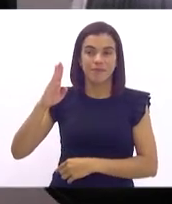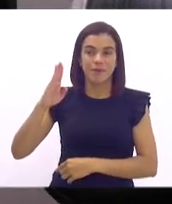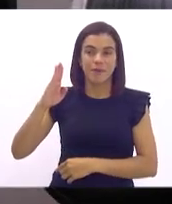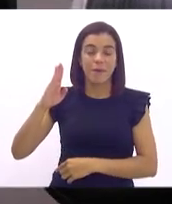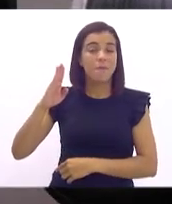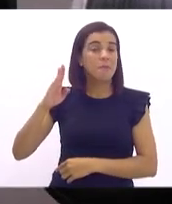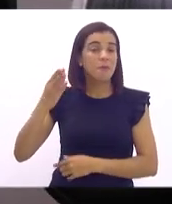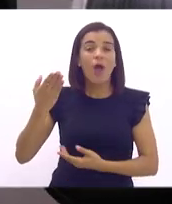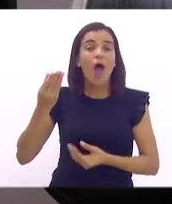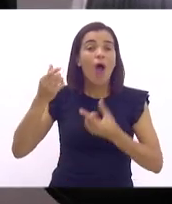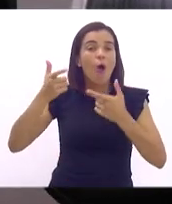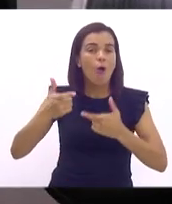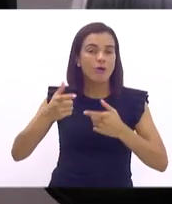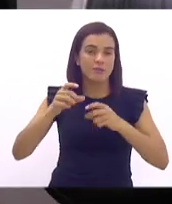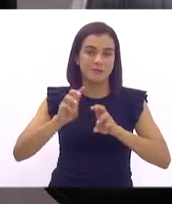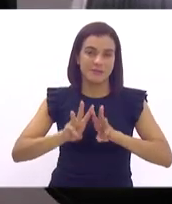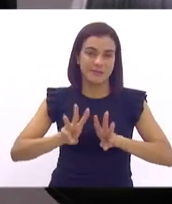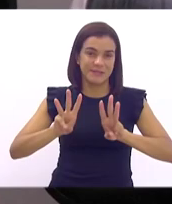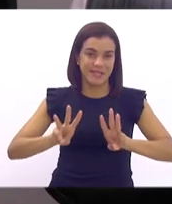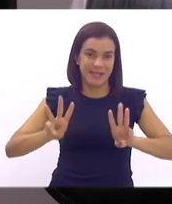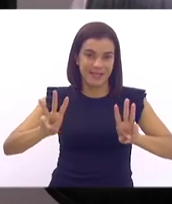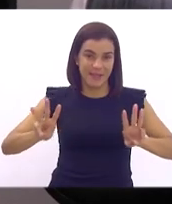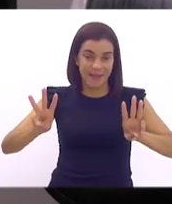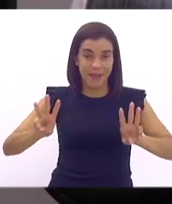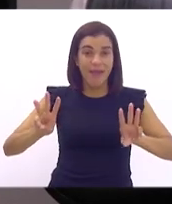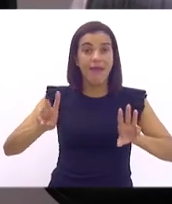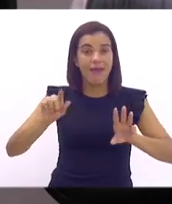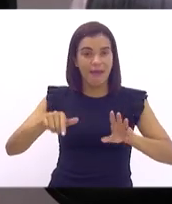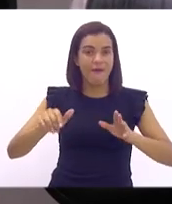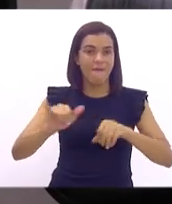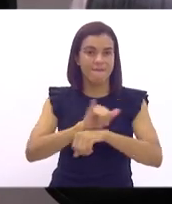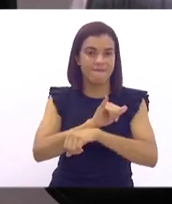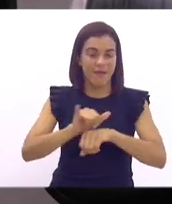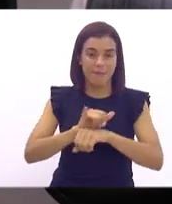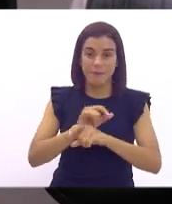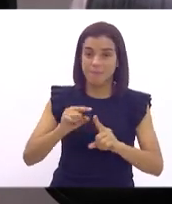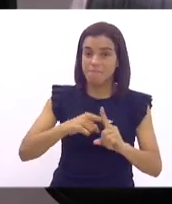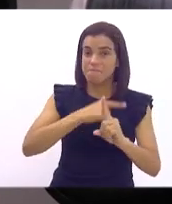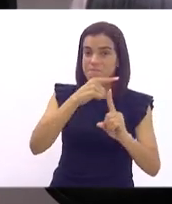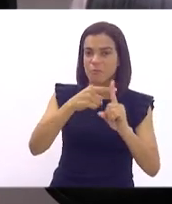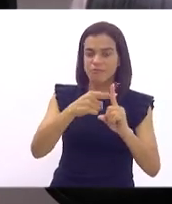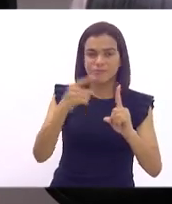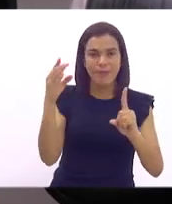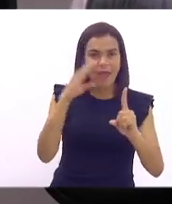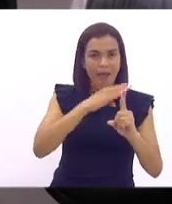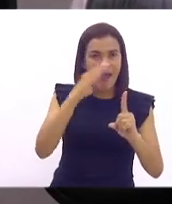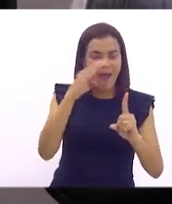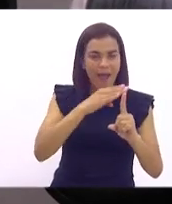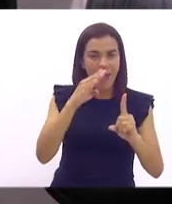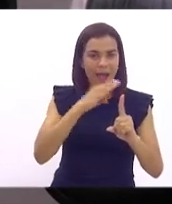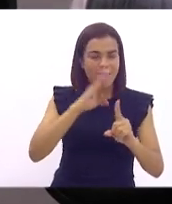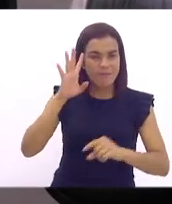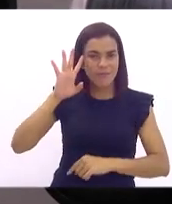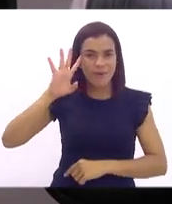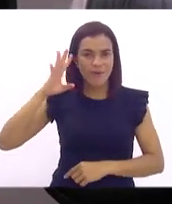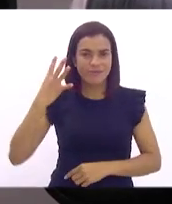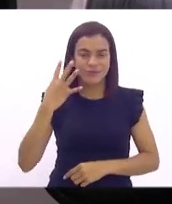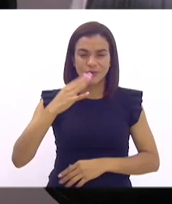pelos sites, né? É uma ferramenta positiva, sem dúvida, agiliza todos os